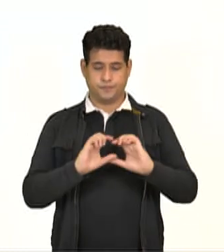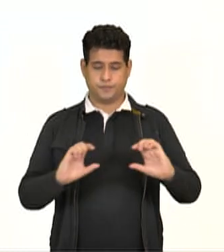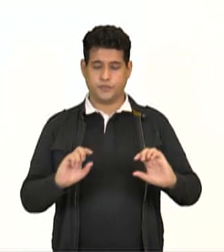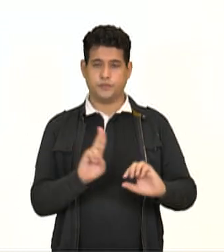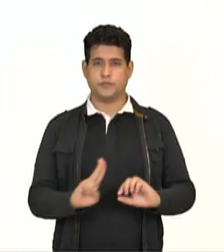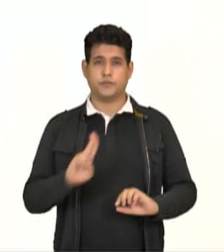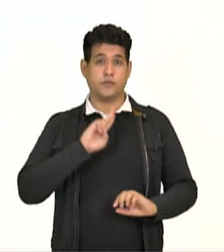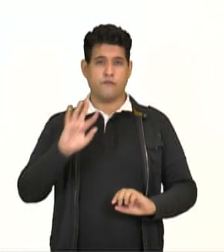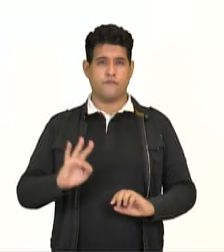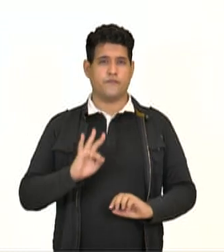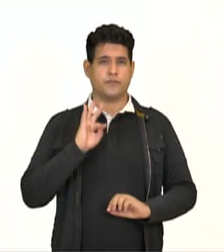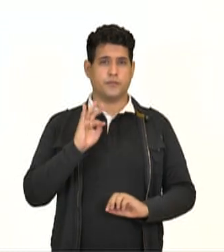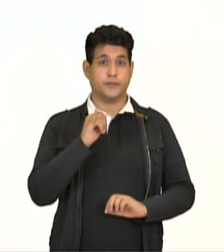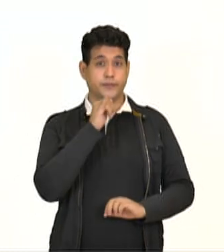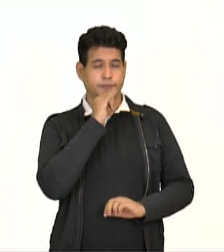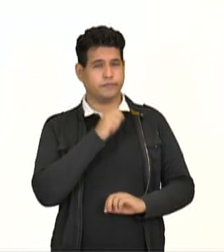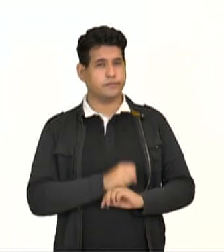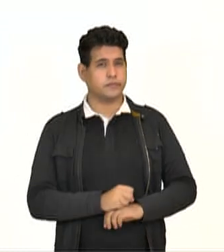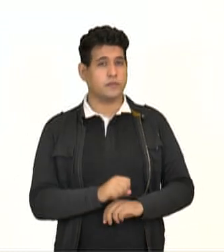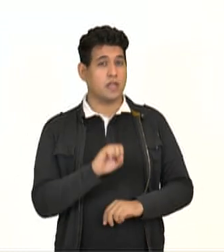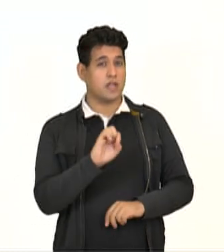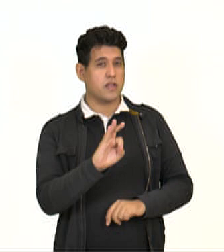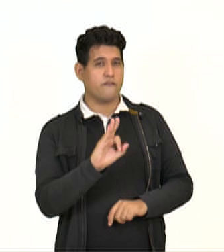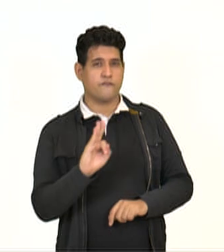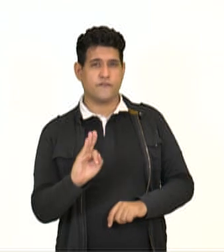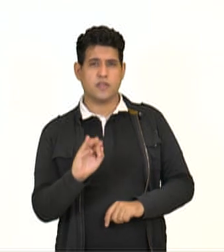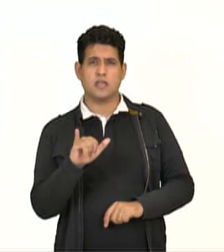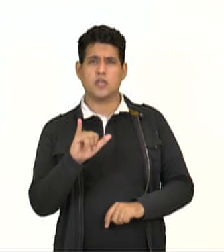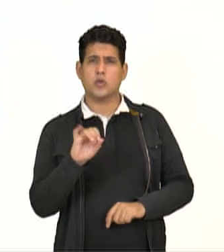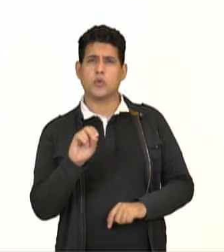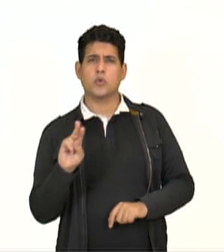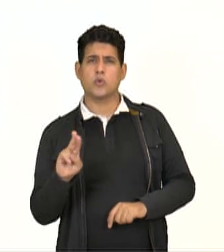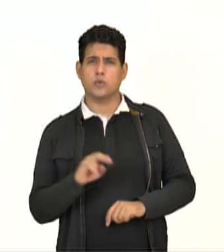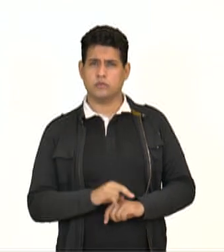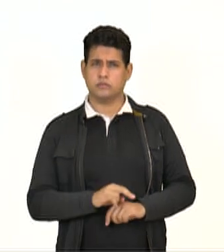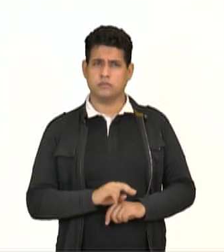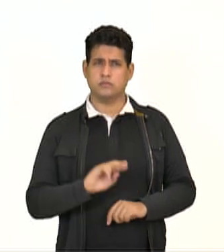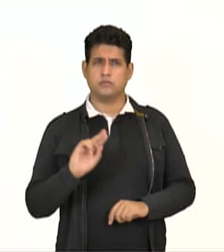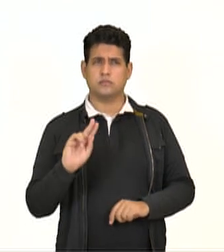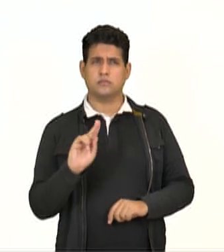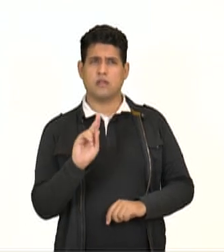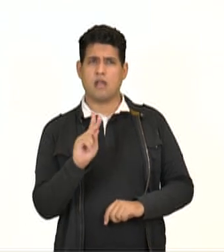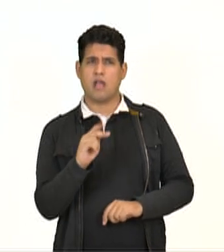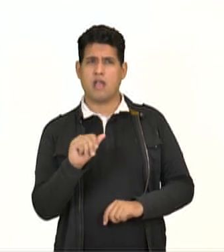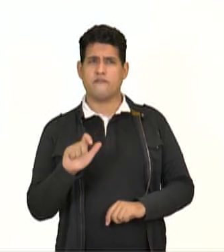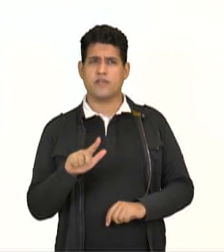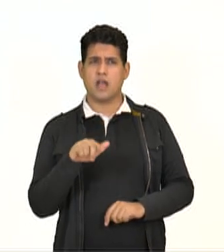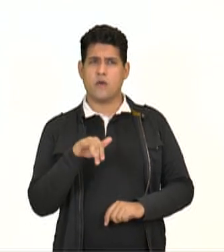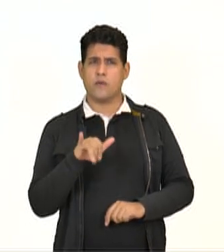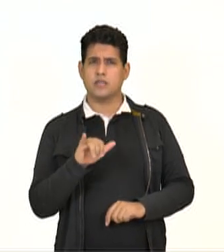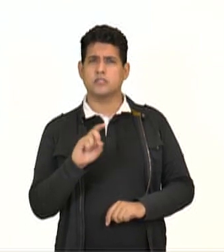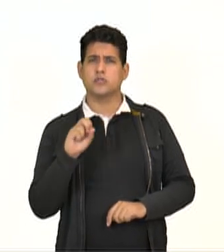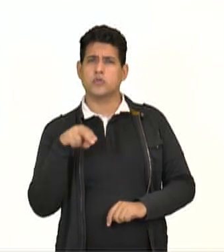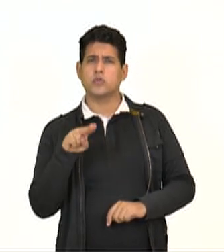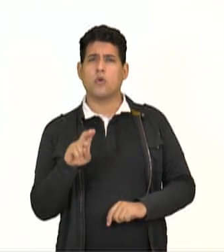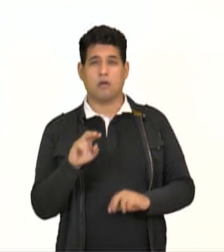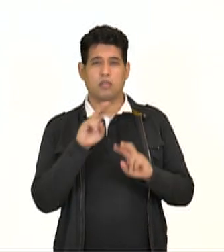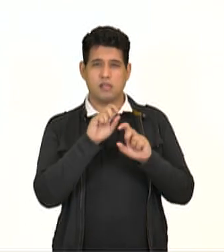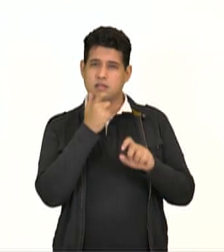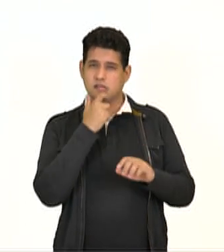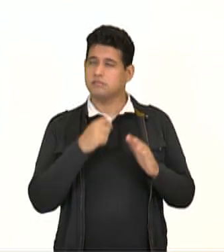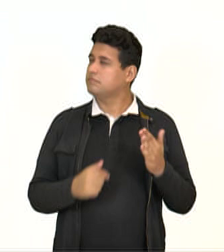futuro. Veja, if you what you have always done, you get what you have